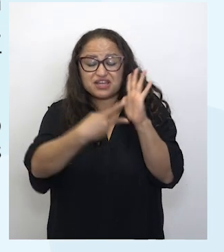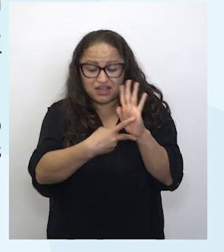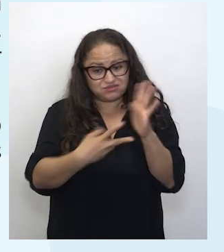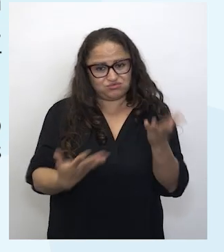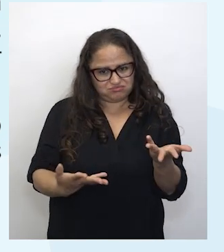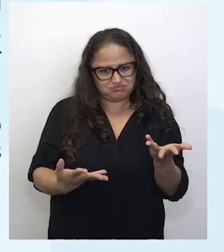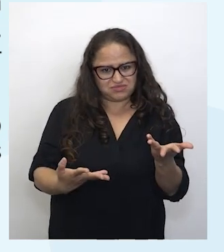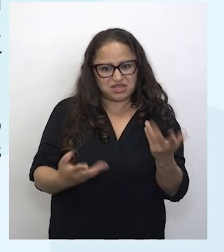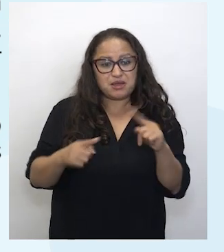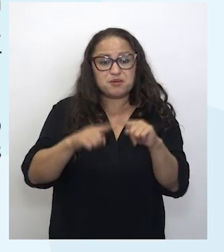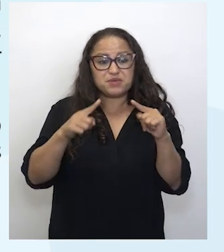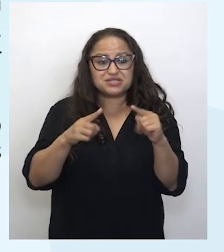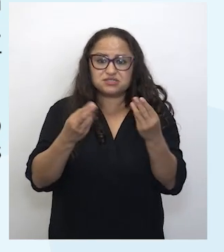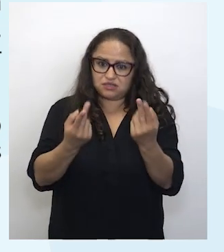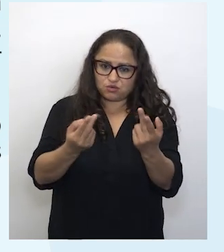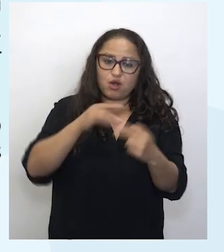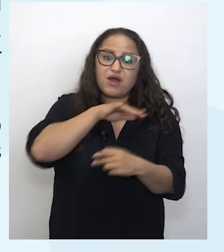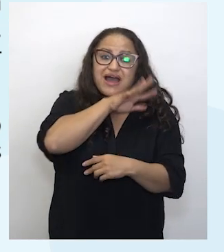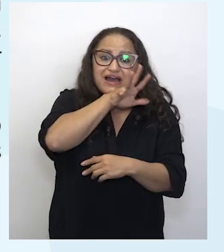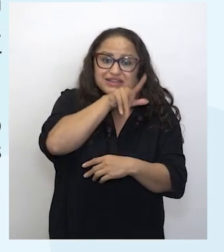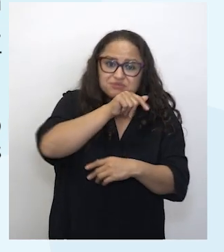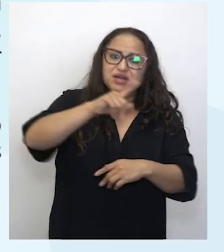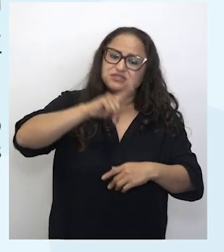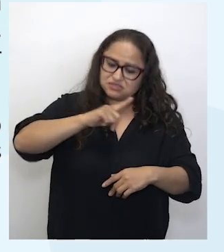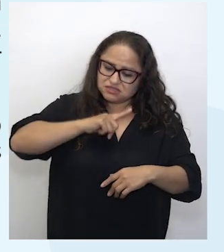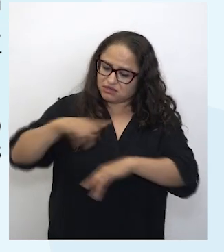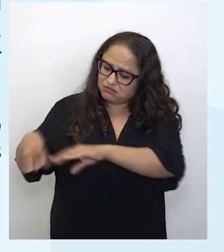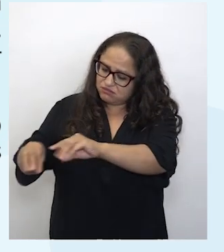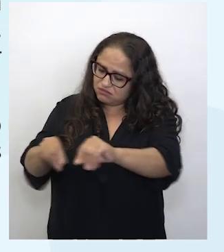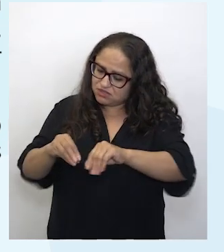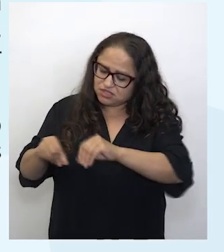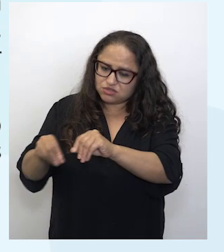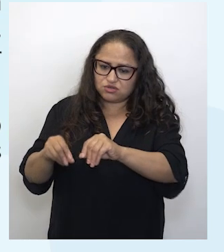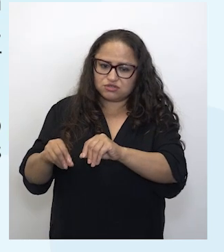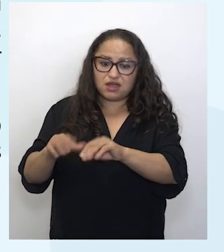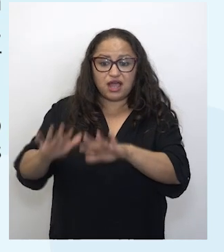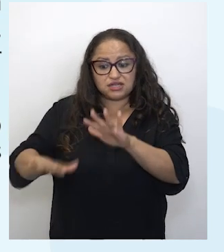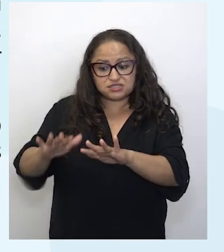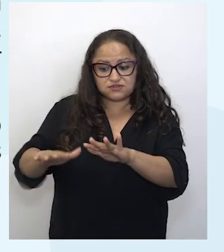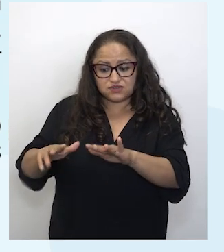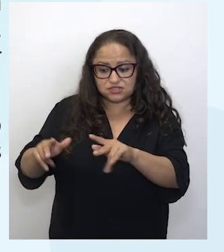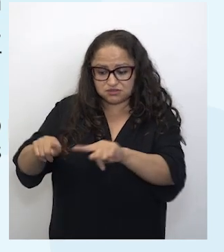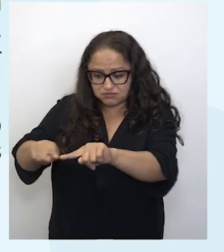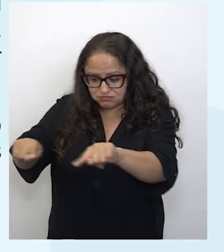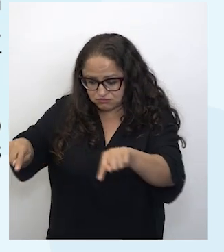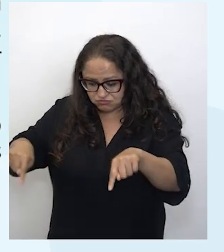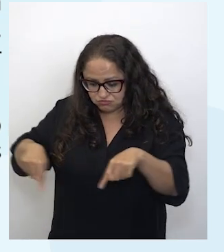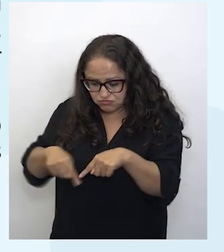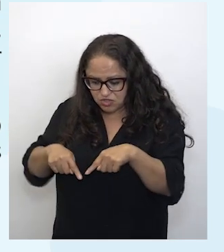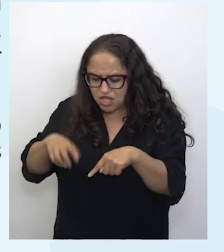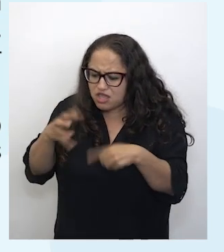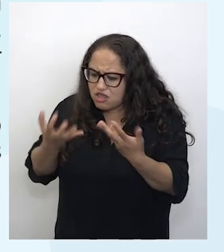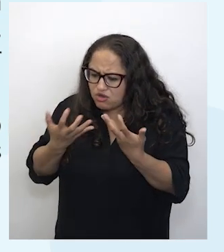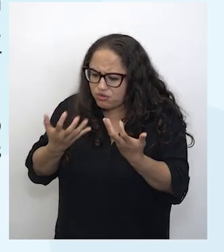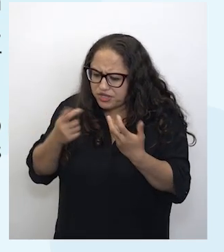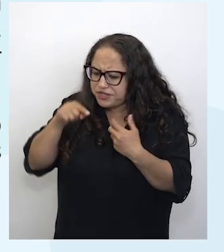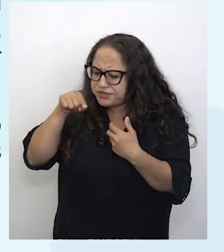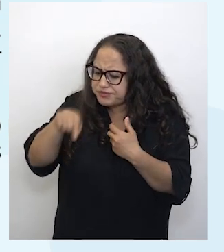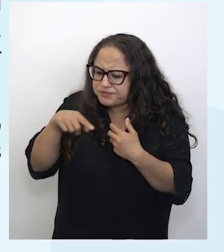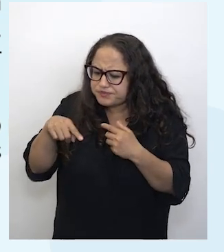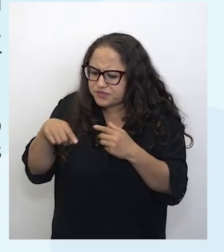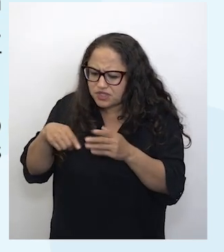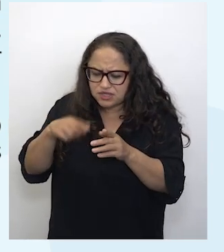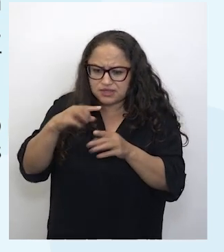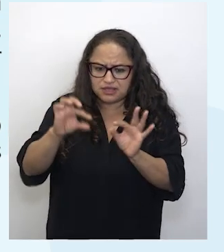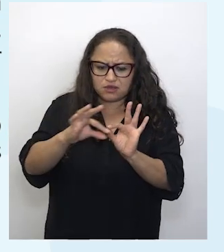por exemplo, animais têm territórios, né? Só que ao invés de demarcar lá, falar, senta junto, falar, olha, Jennifer, vamos marcar uma